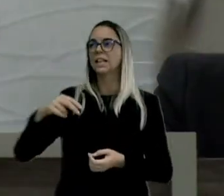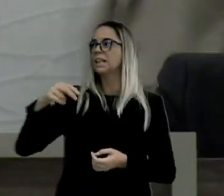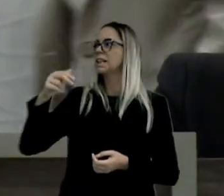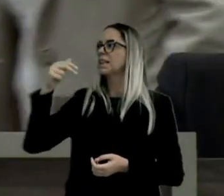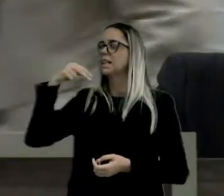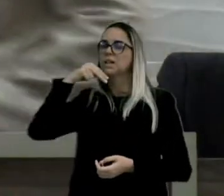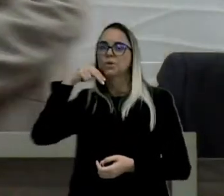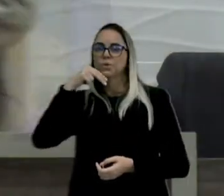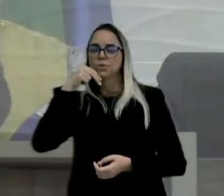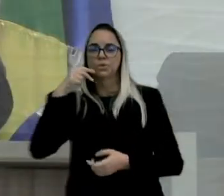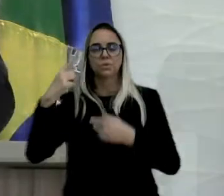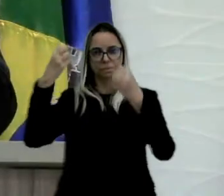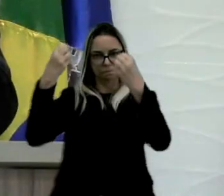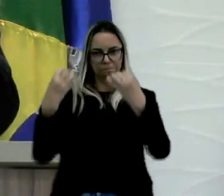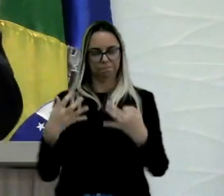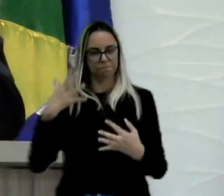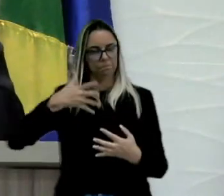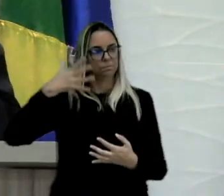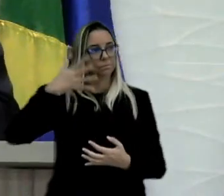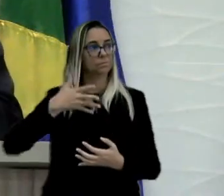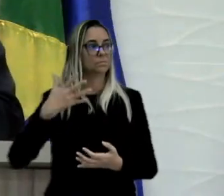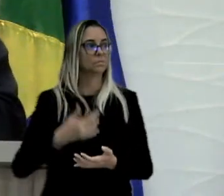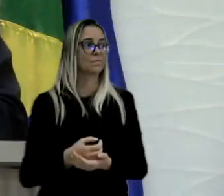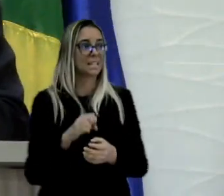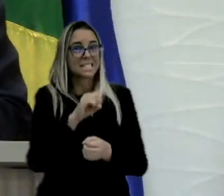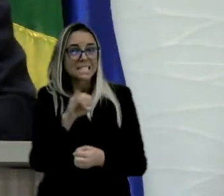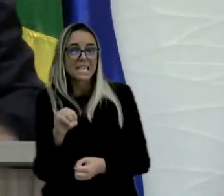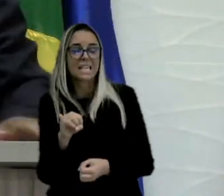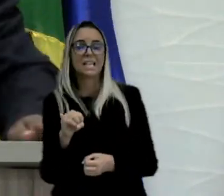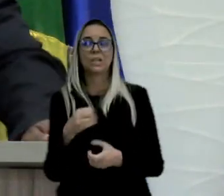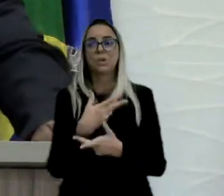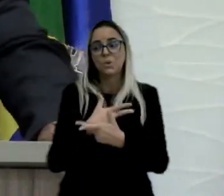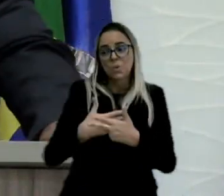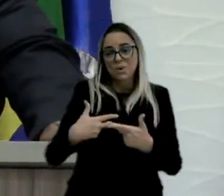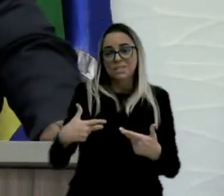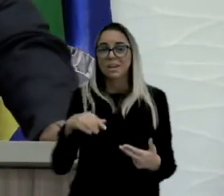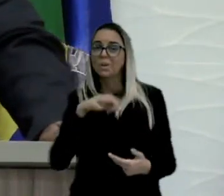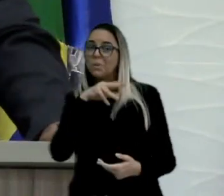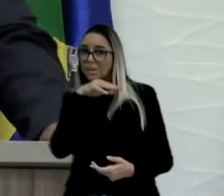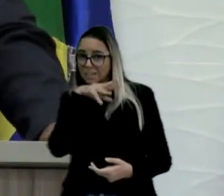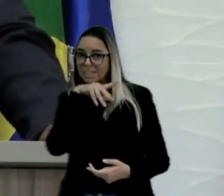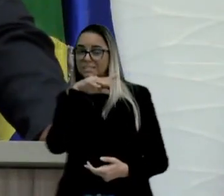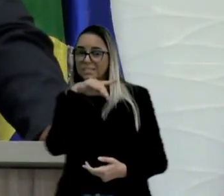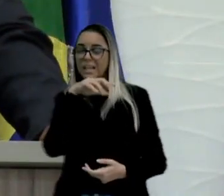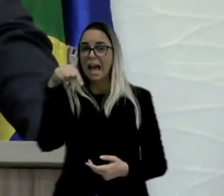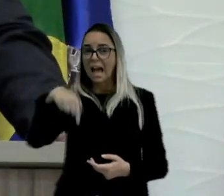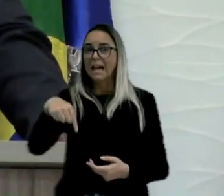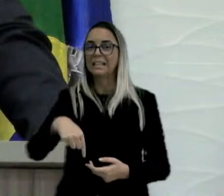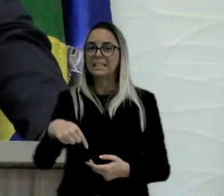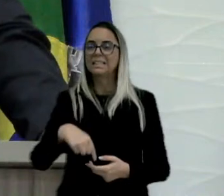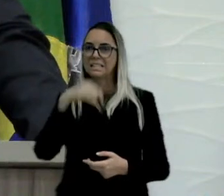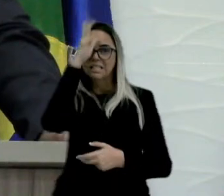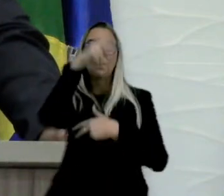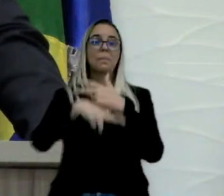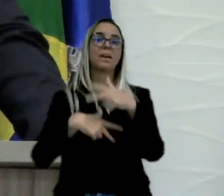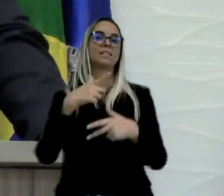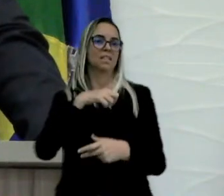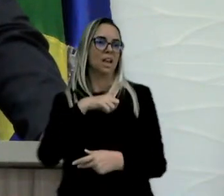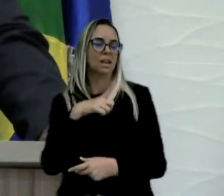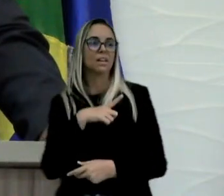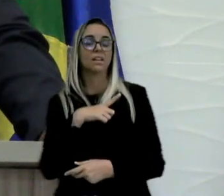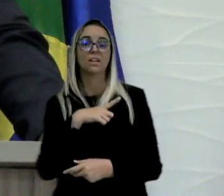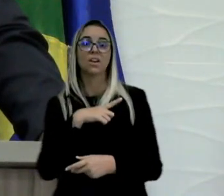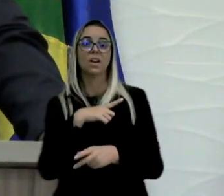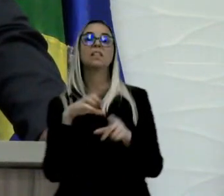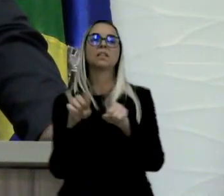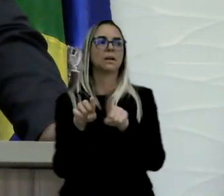discutindo olha se é uma coisa ruim tem hoje em nosso município chama acho que no estado porque